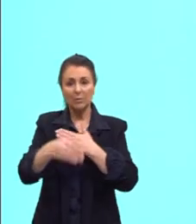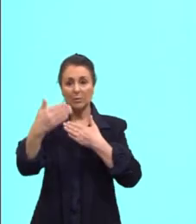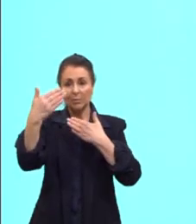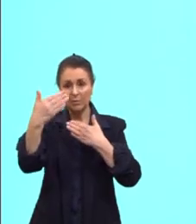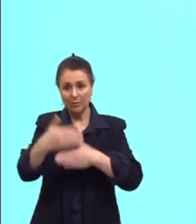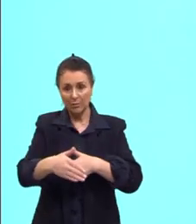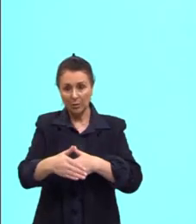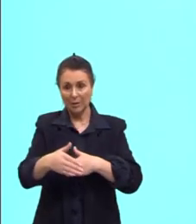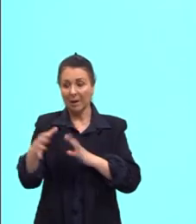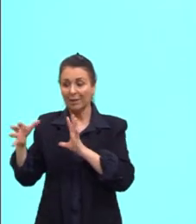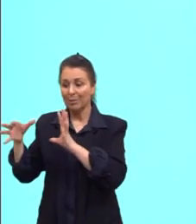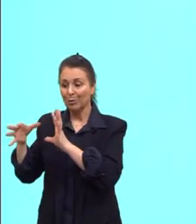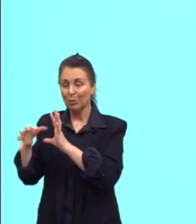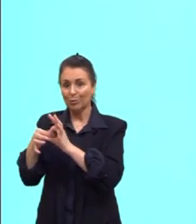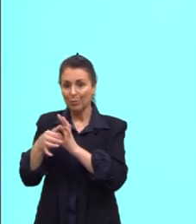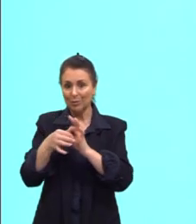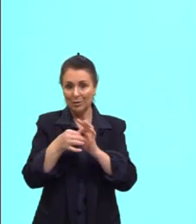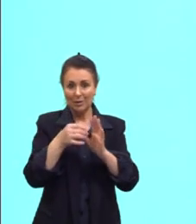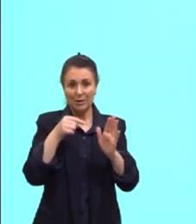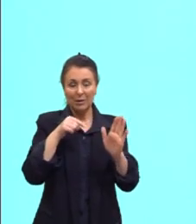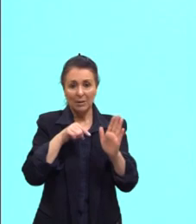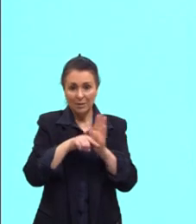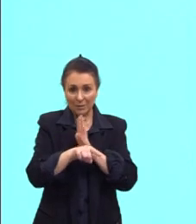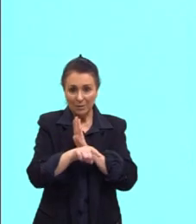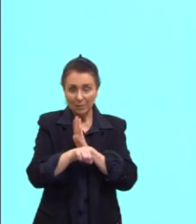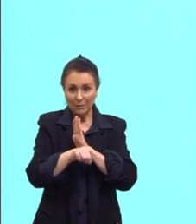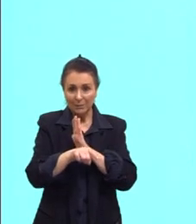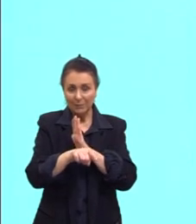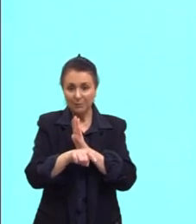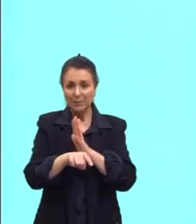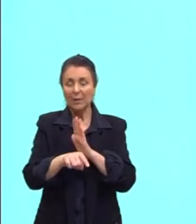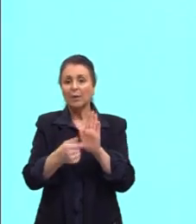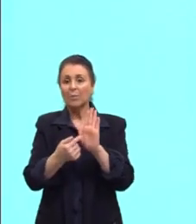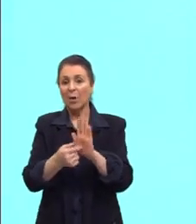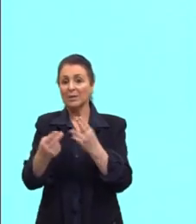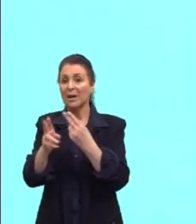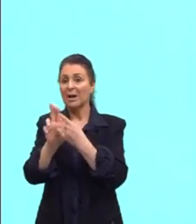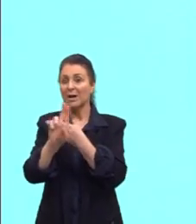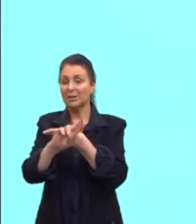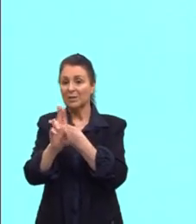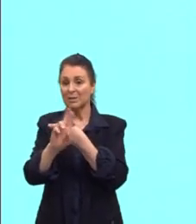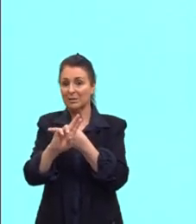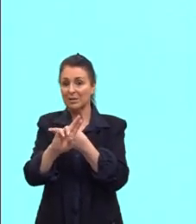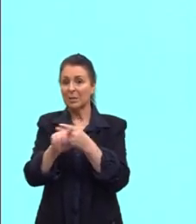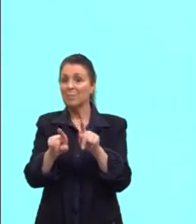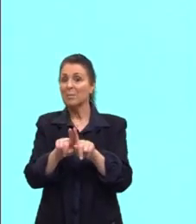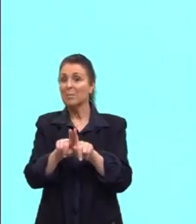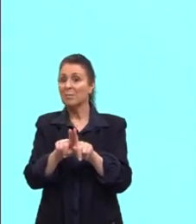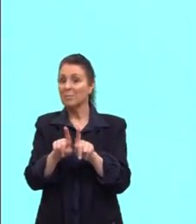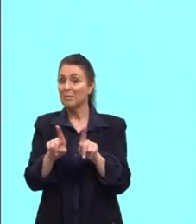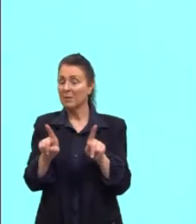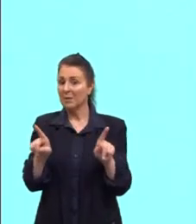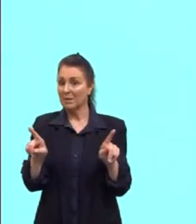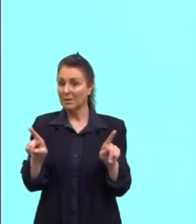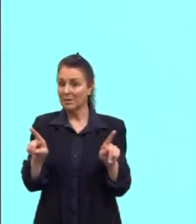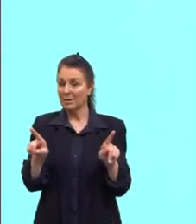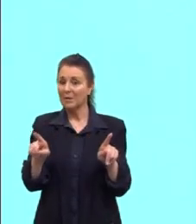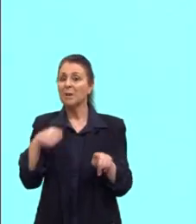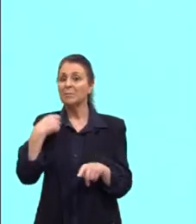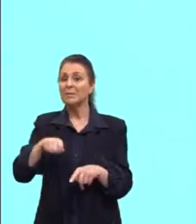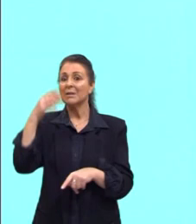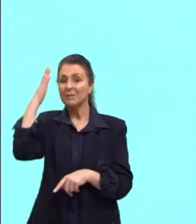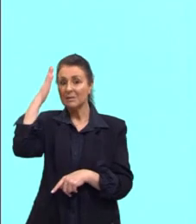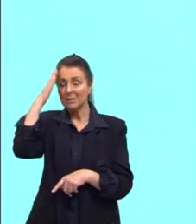teve presente no contexto tá na questão problema da questão o trouxe a radioatividade Mas dia que